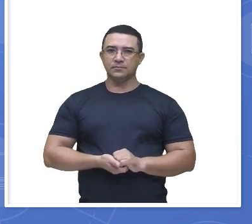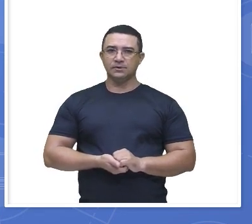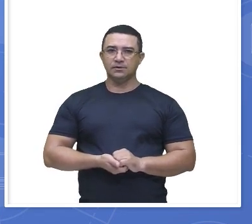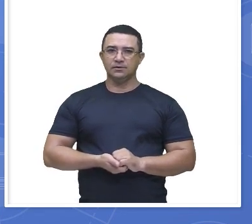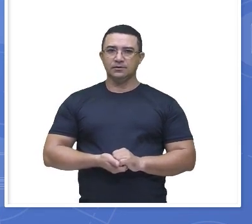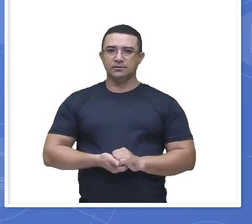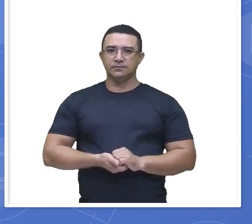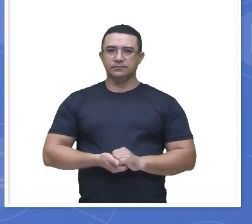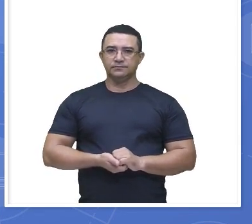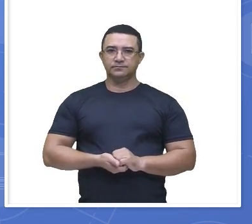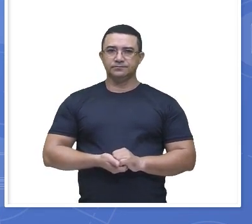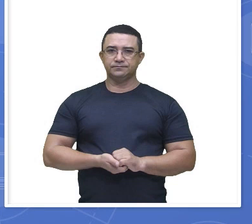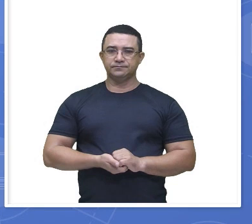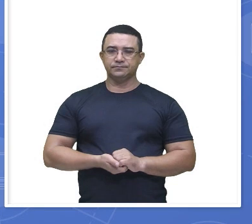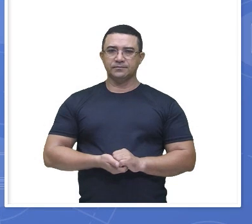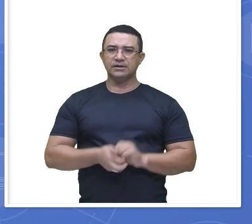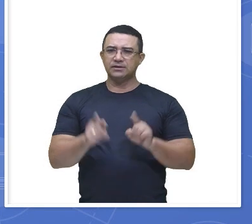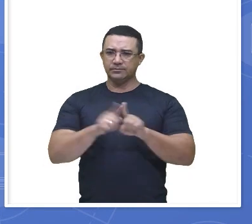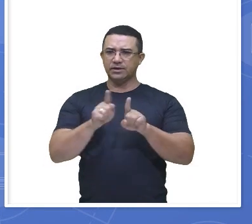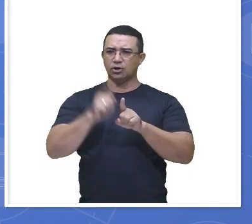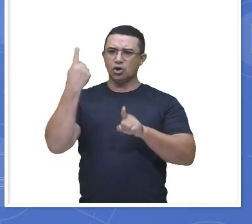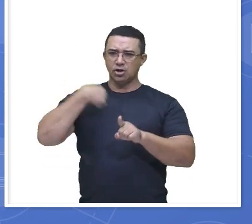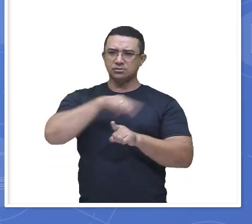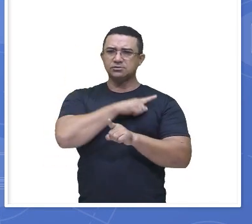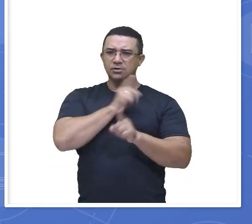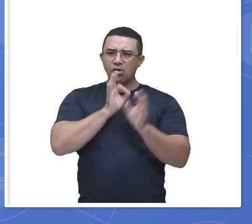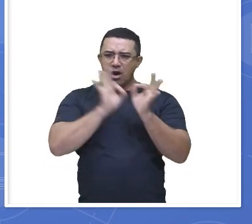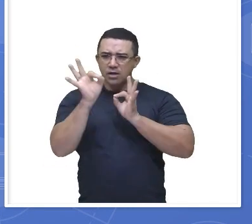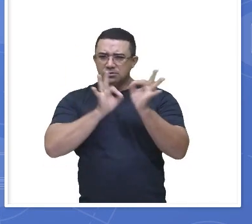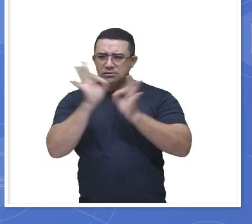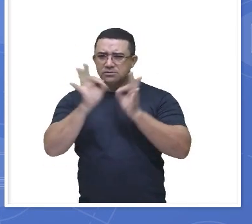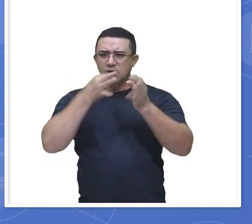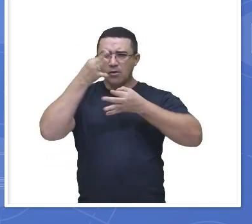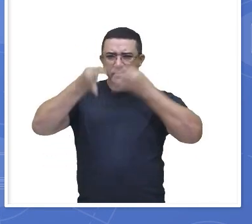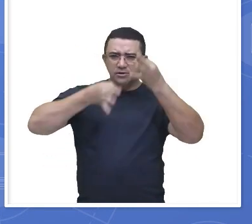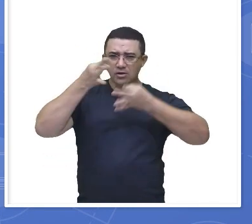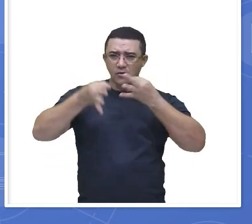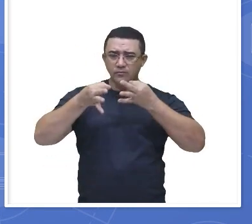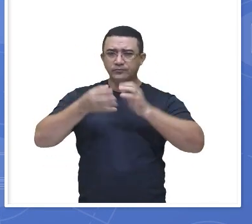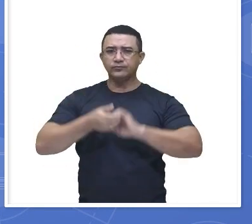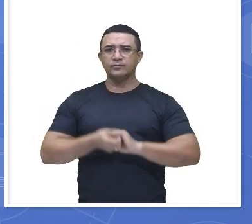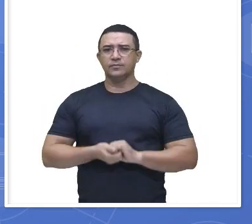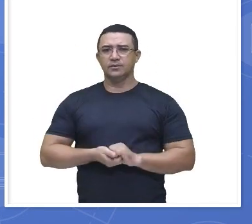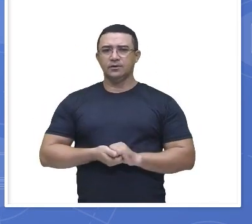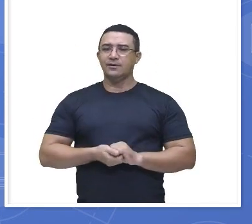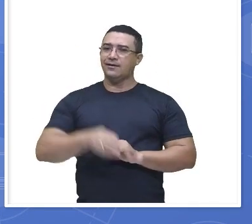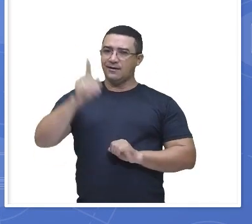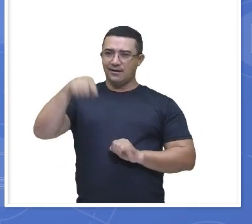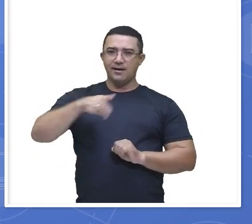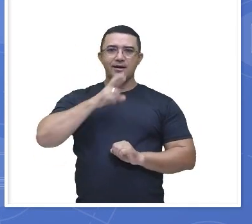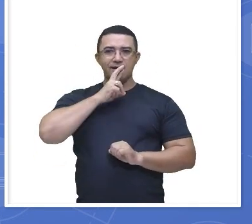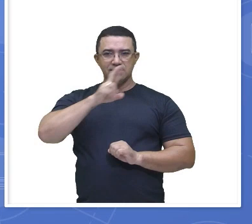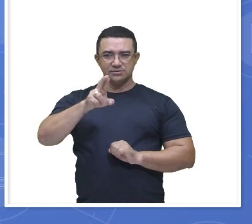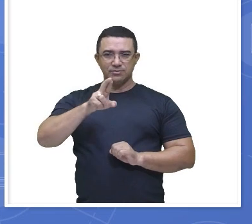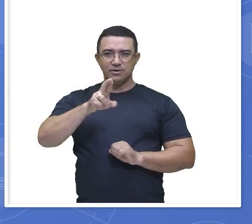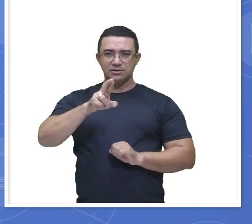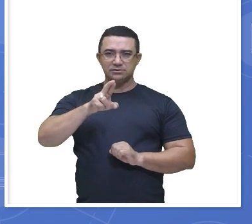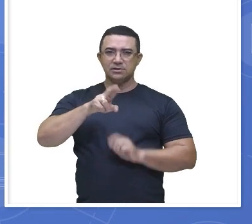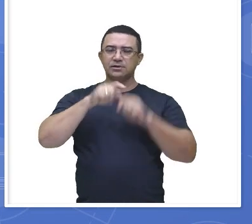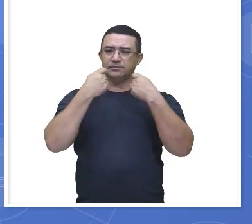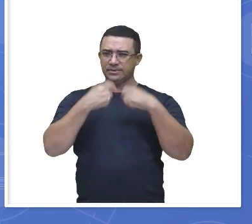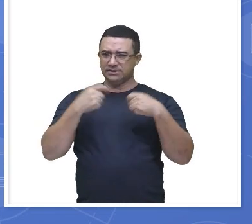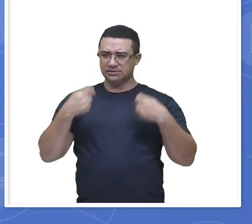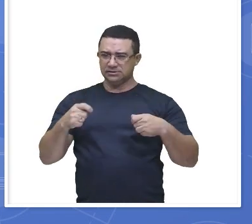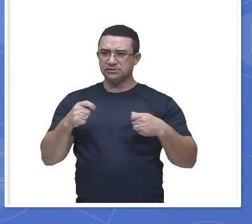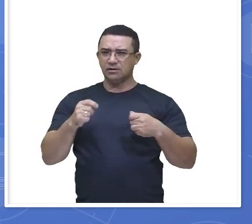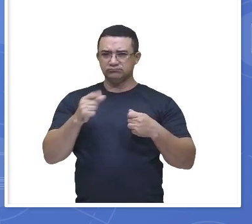essa argumentação para que essa opinião fique, ó, beleza, show de bola. Então, é uma resposta que precisa passar por esse